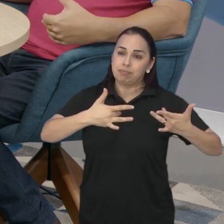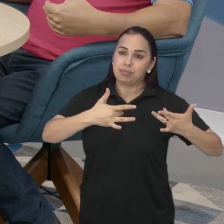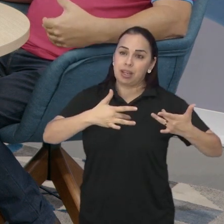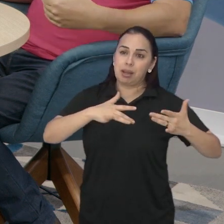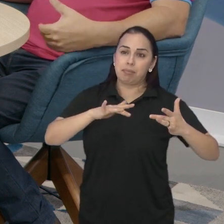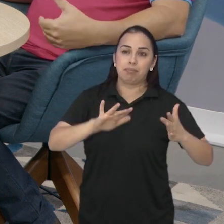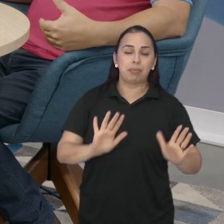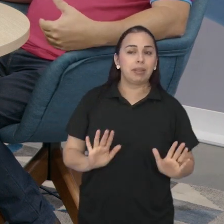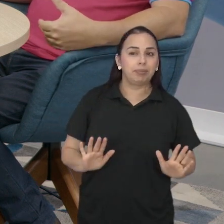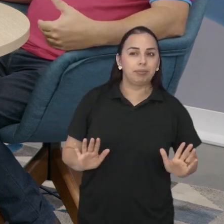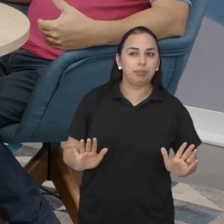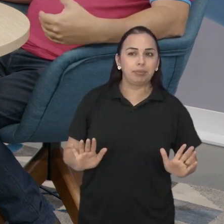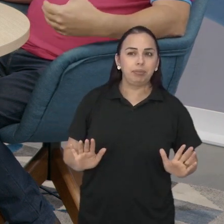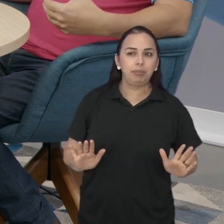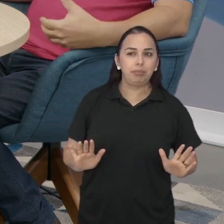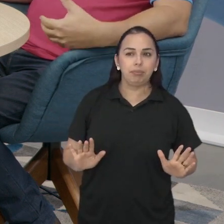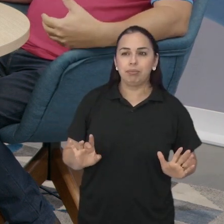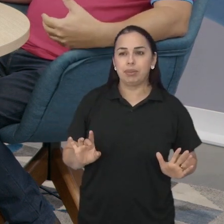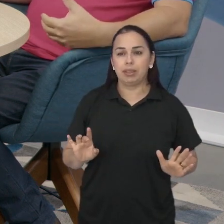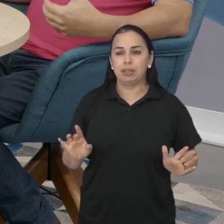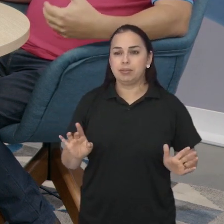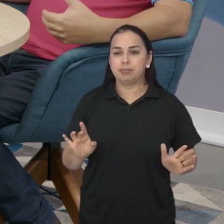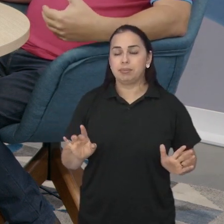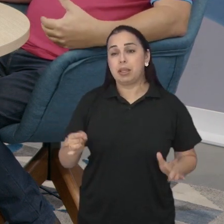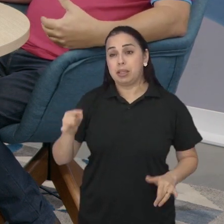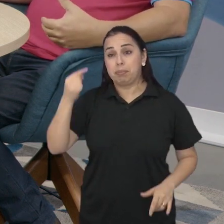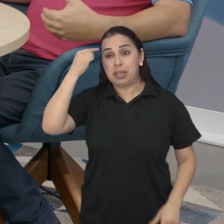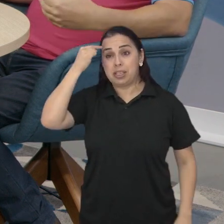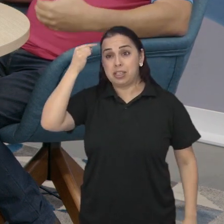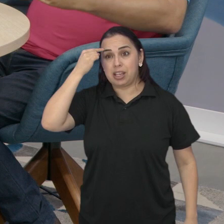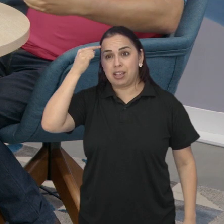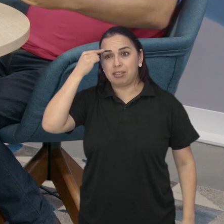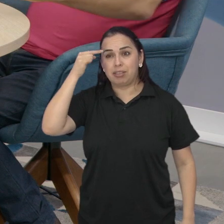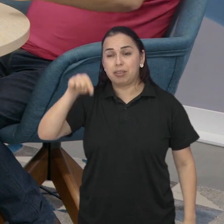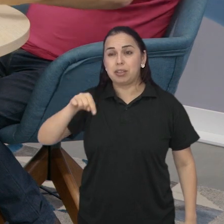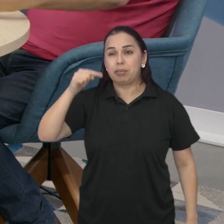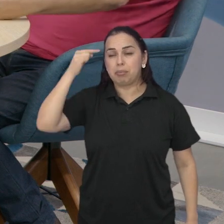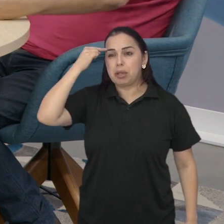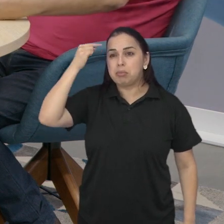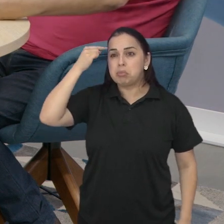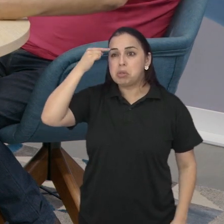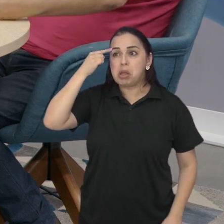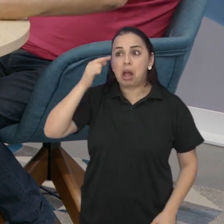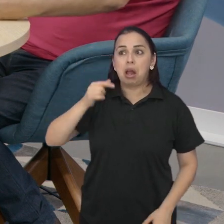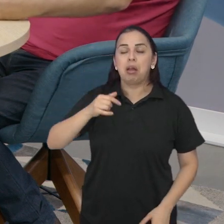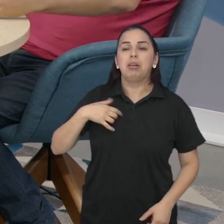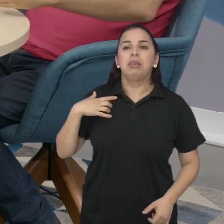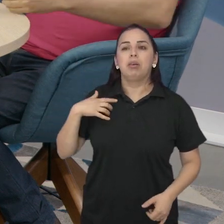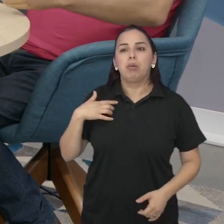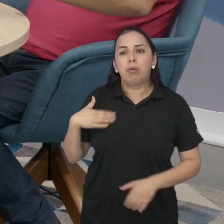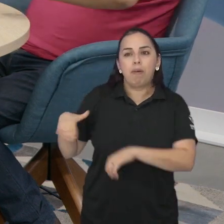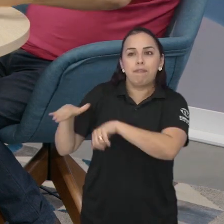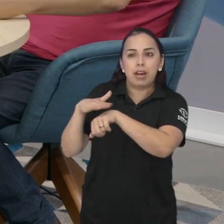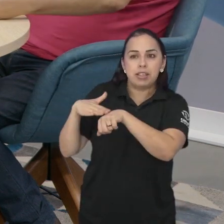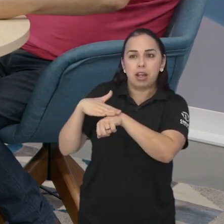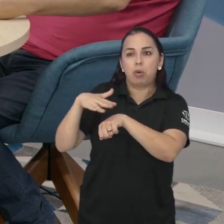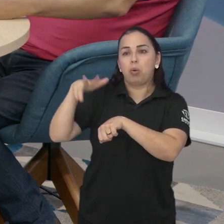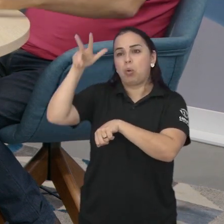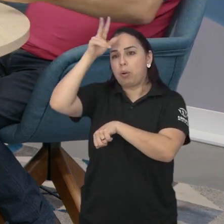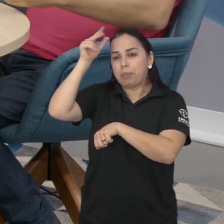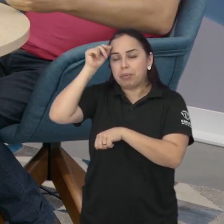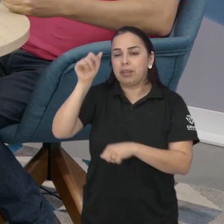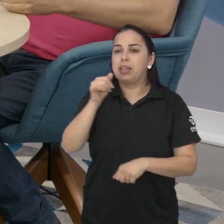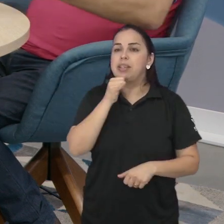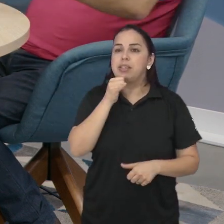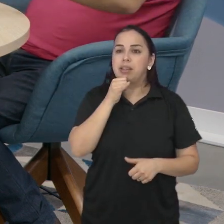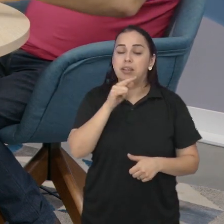uma condição deste serviço não pensar em acionar as políticas públicas. Então, junto com aquela sopa, tem